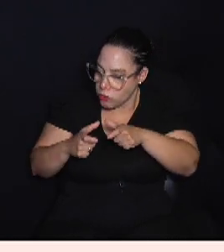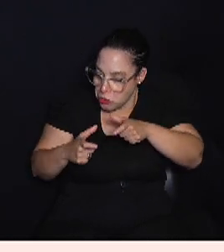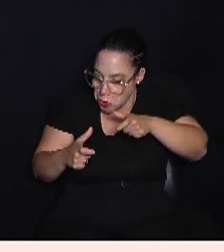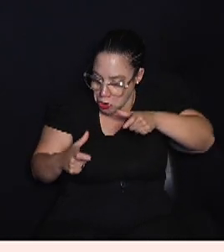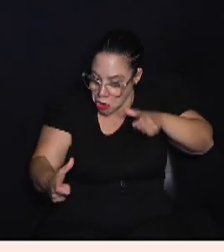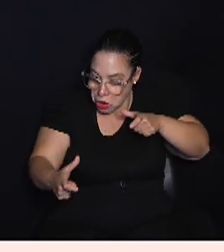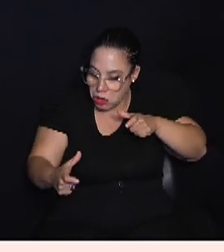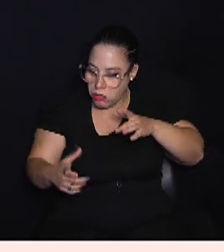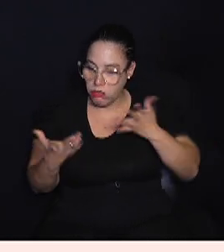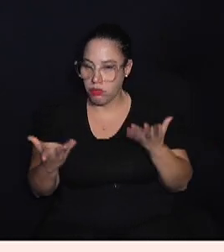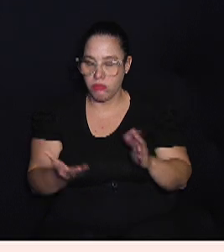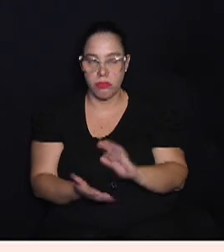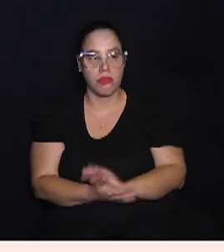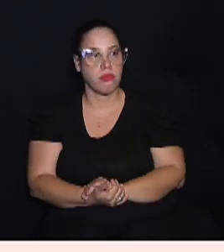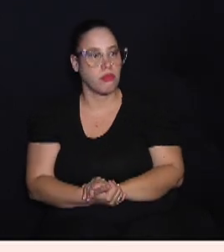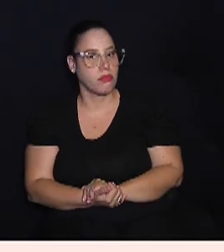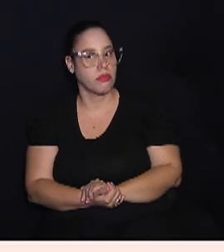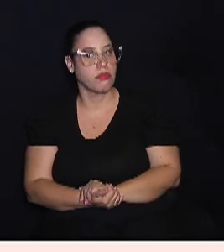tanto assim?